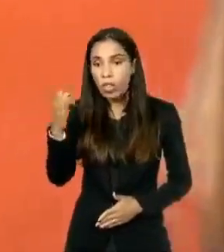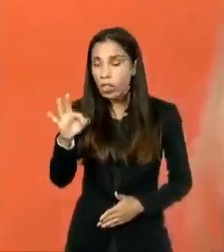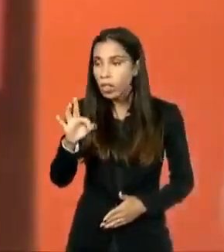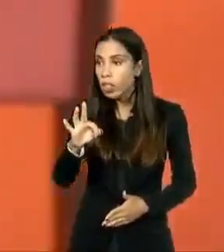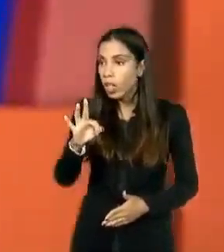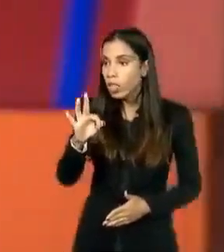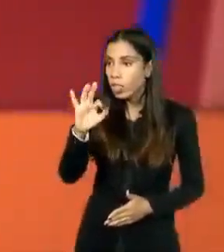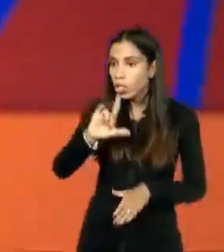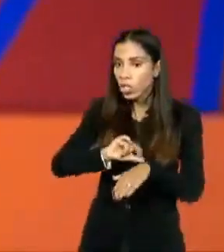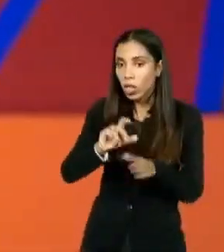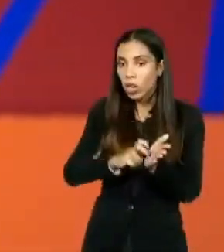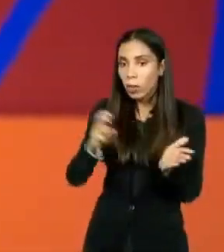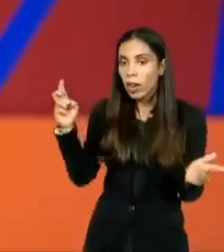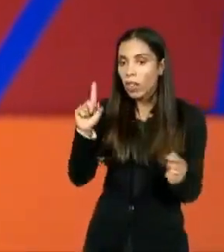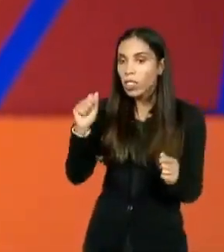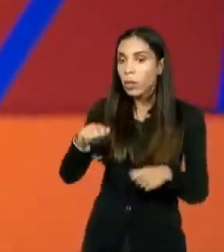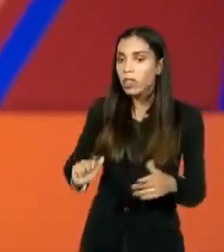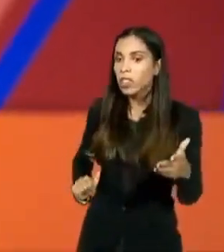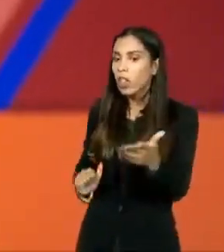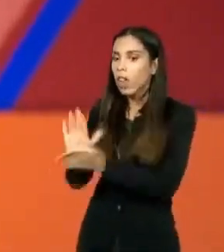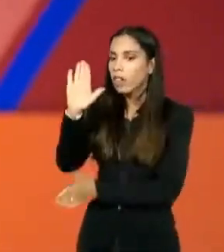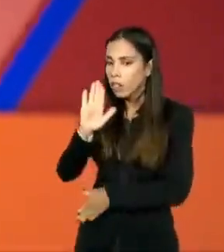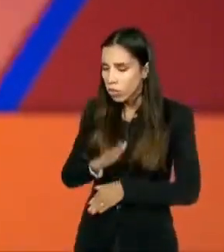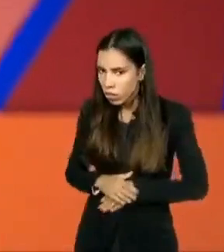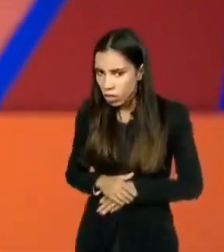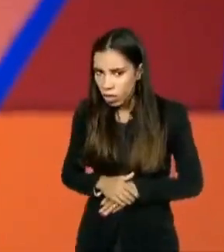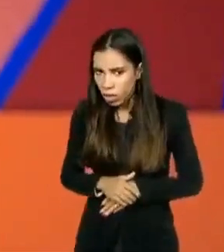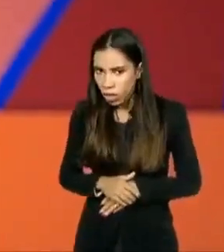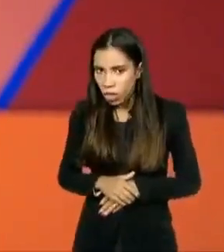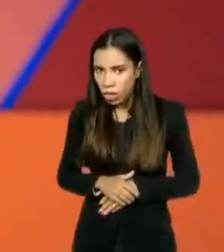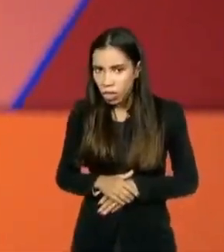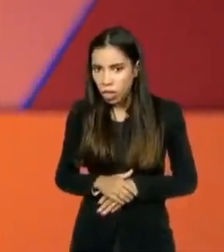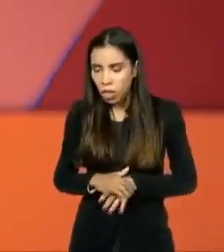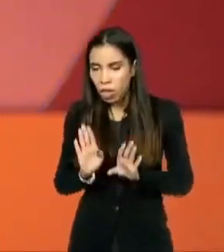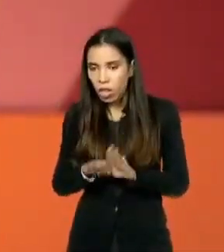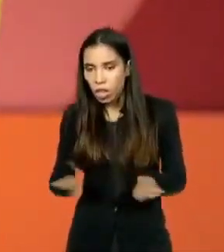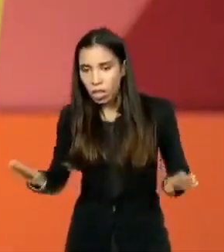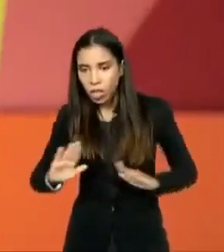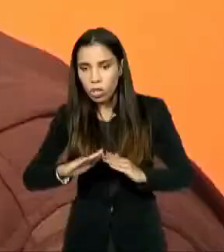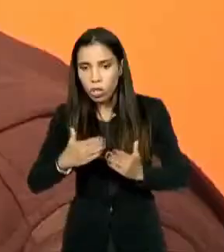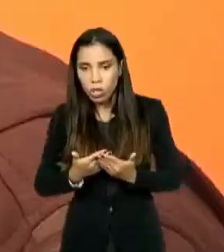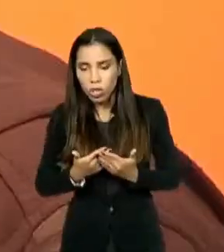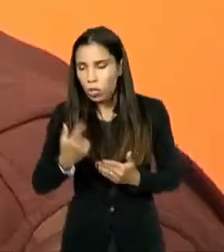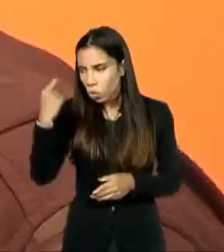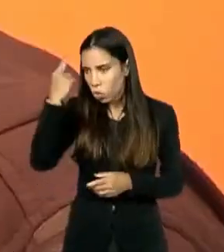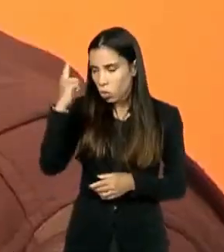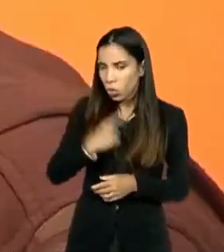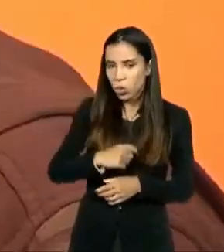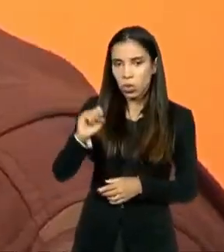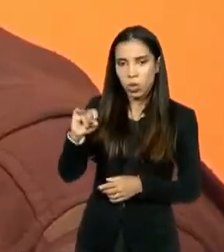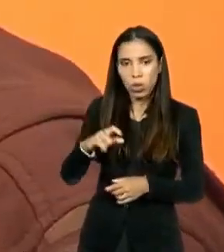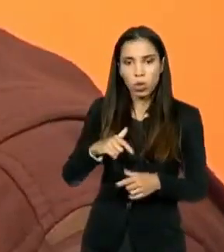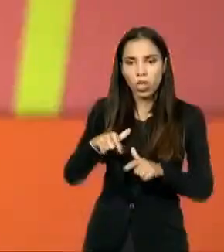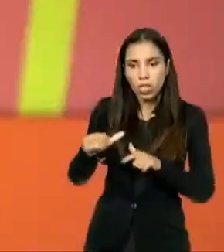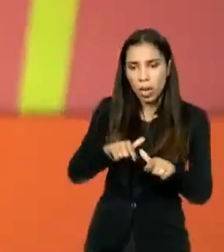que estar fora. Dali. Que horror. Sem saber o que, que as crianças estão na escola, se não estão na escola, se você tem emprego, se você não